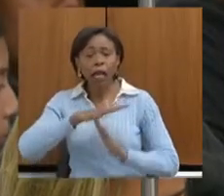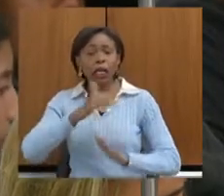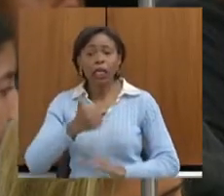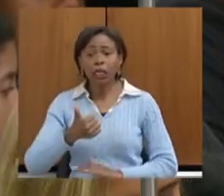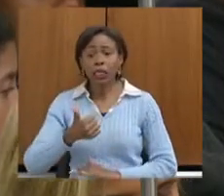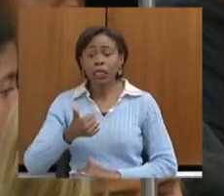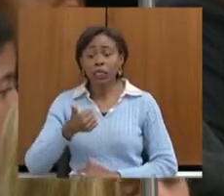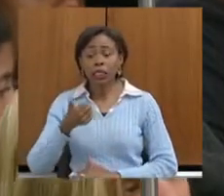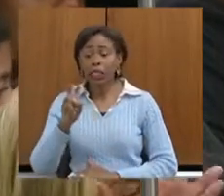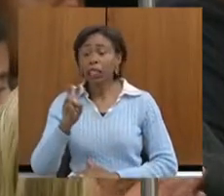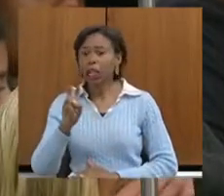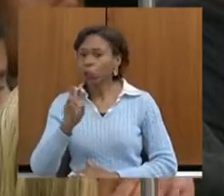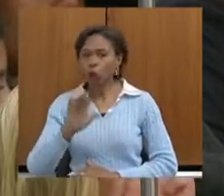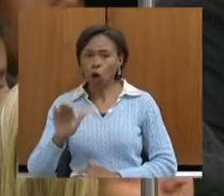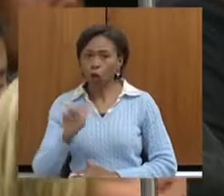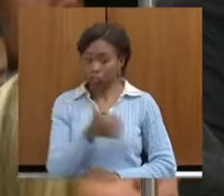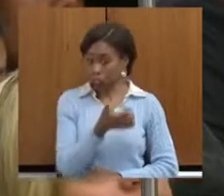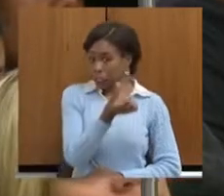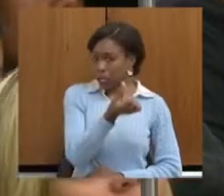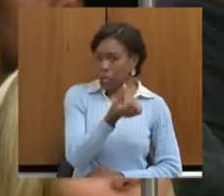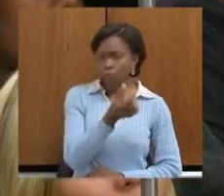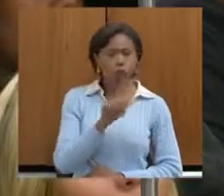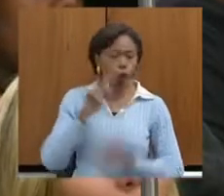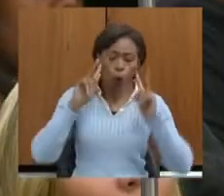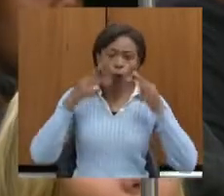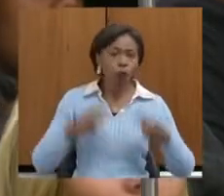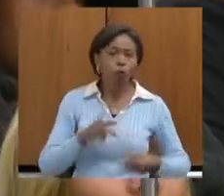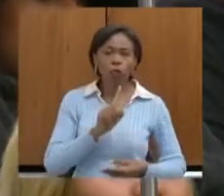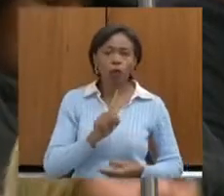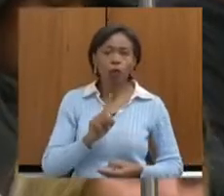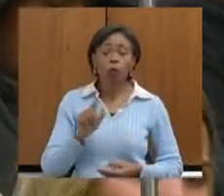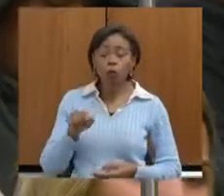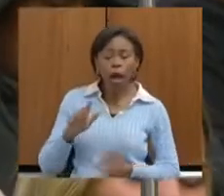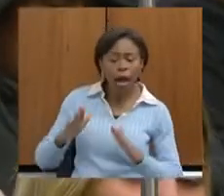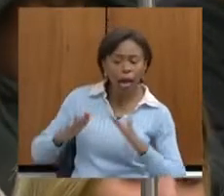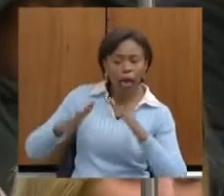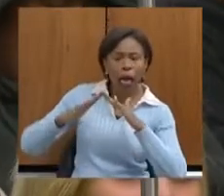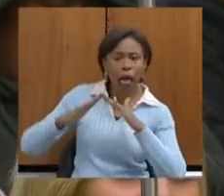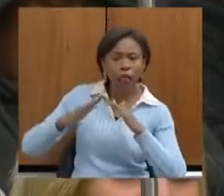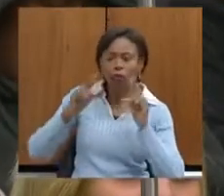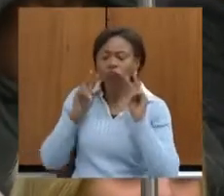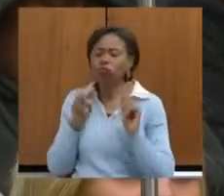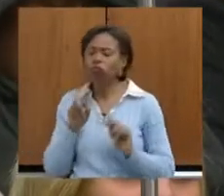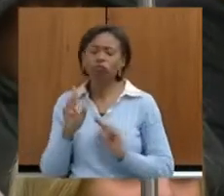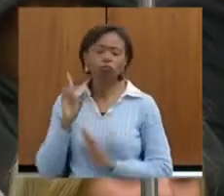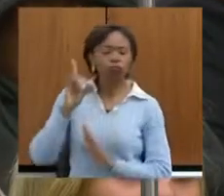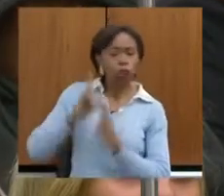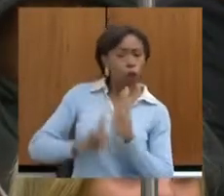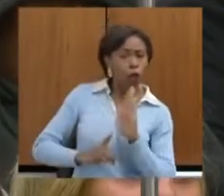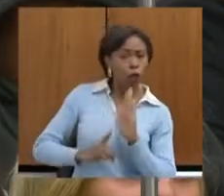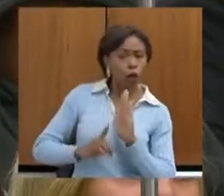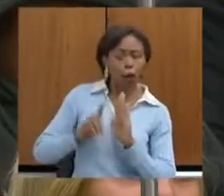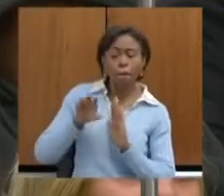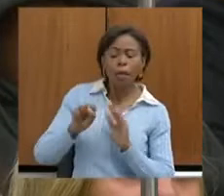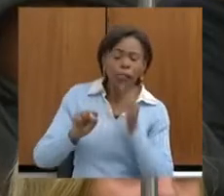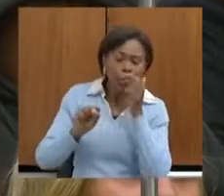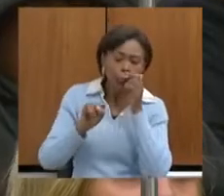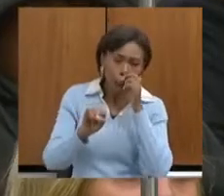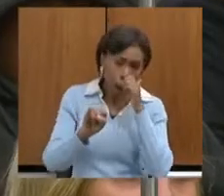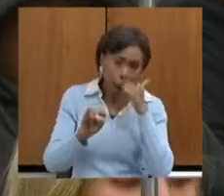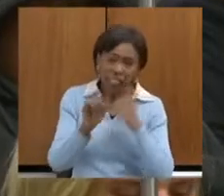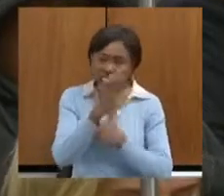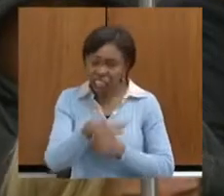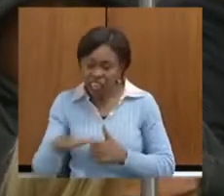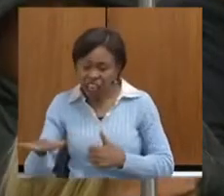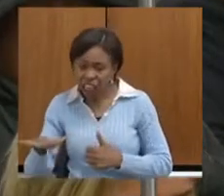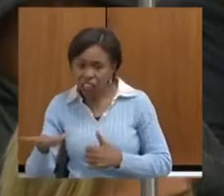atingir chegava na dentro de uma casa que dava o direito pegava uma pessoa e se tivesse das